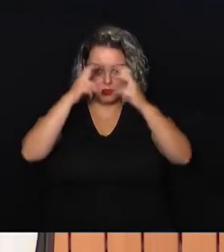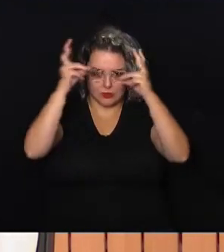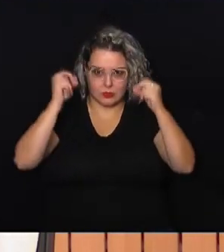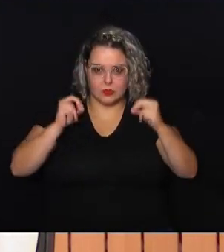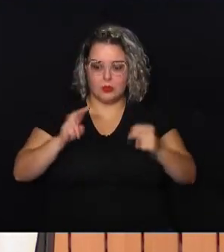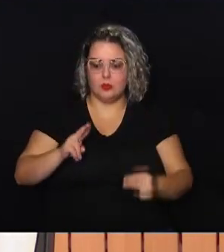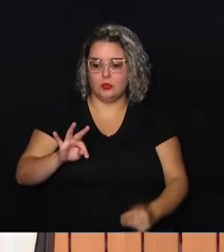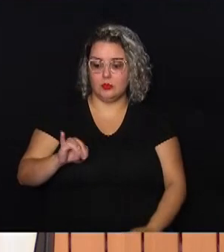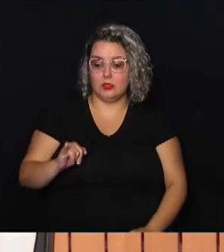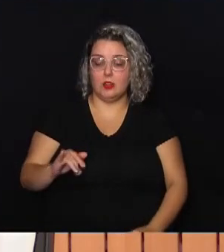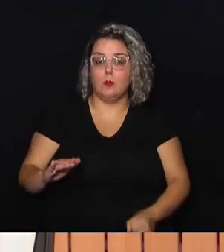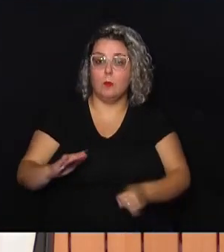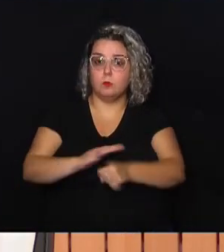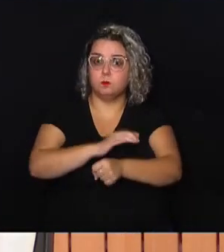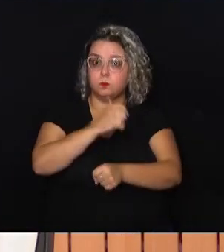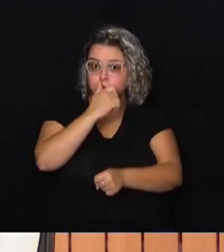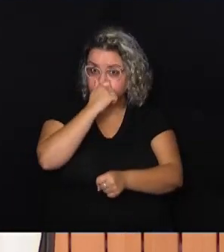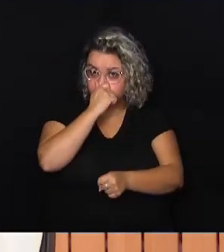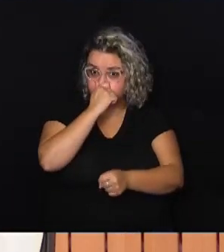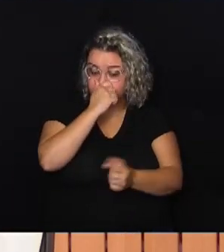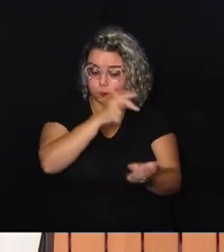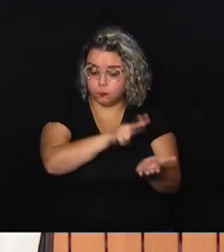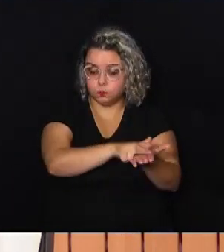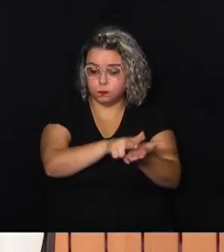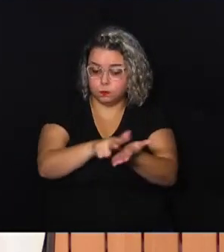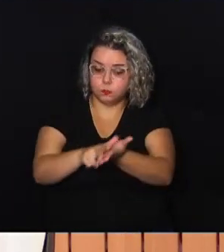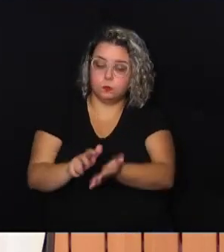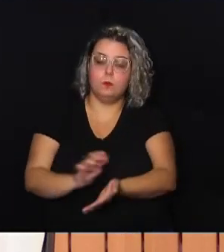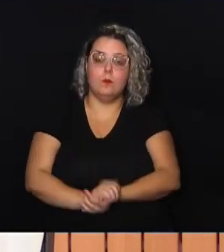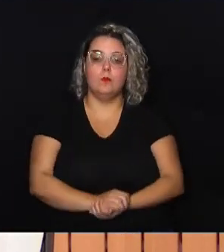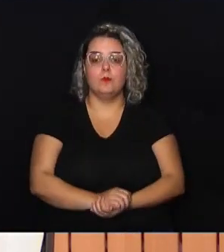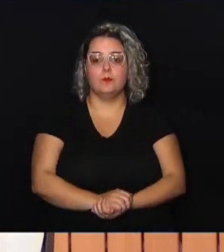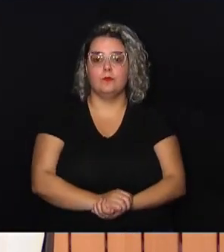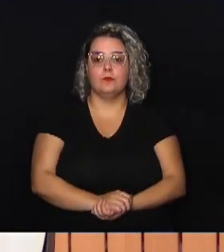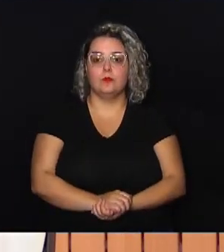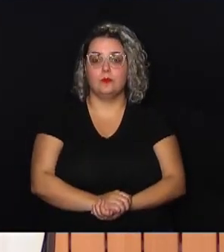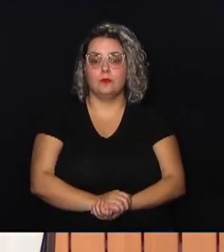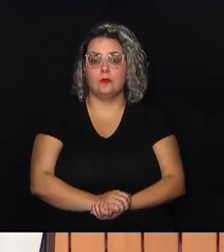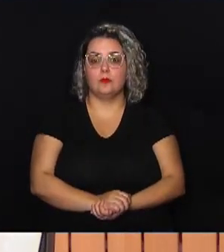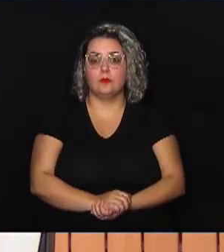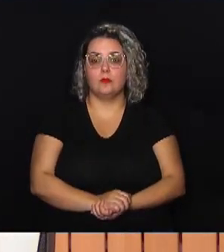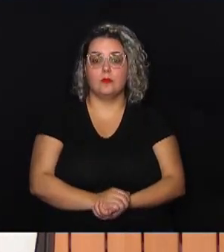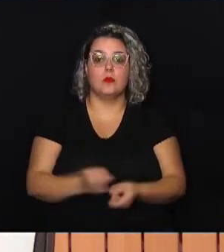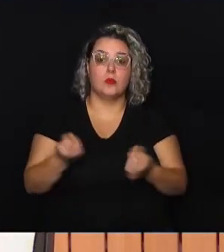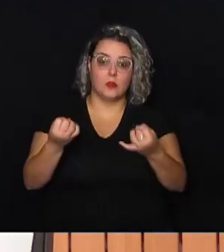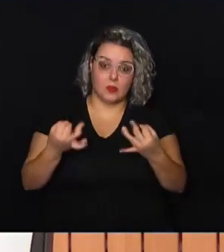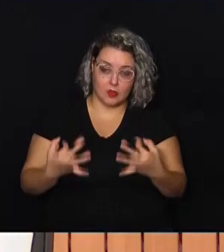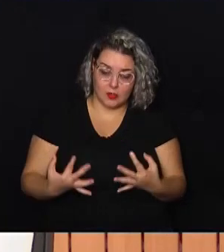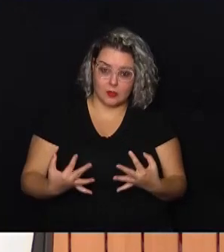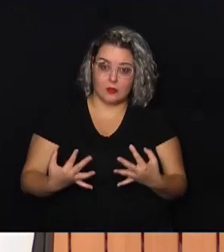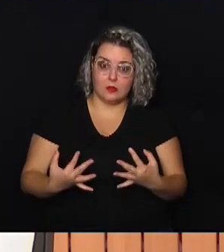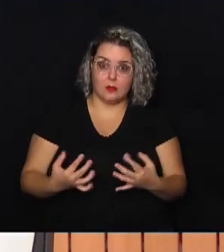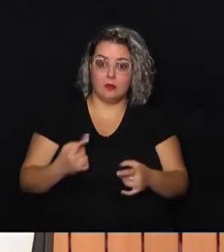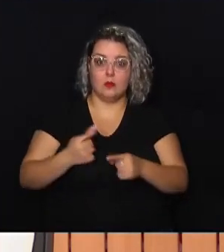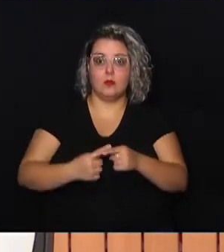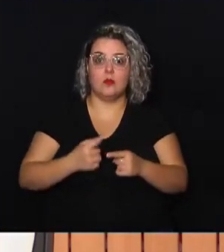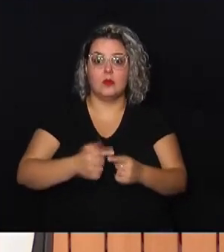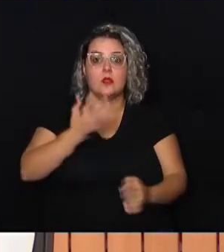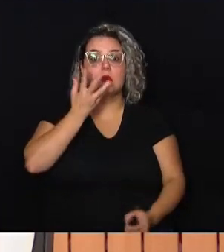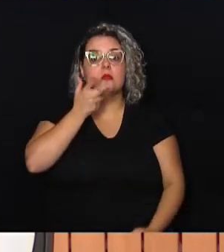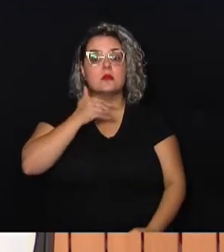cheio, e muito provavelmente a explicação é porque as crianças não tiveram todas